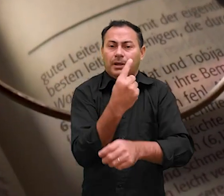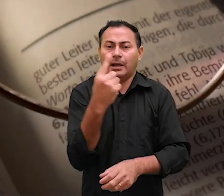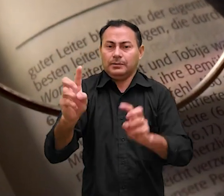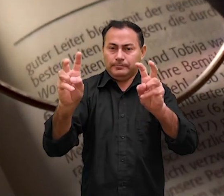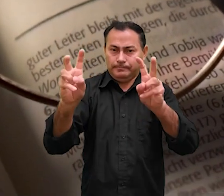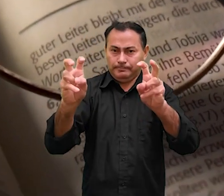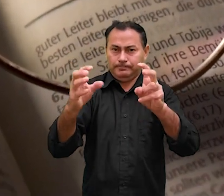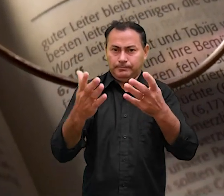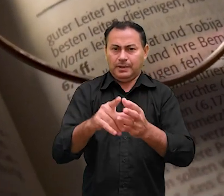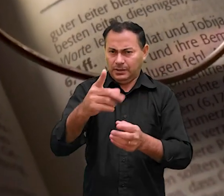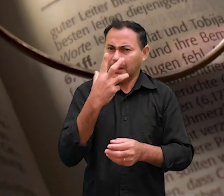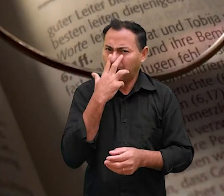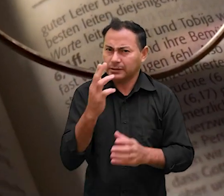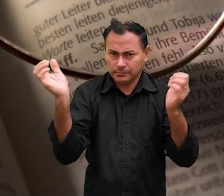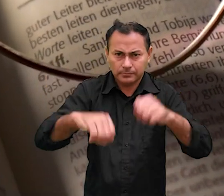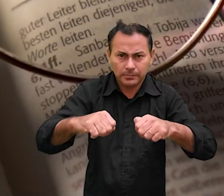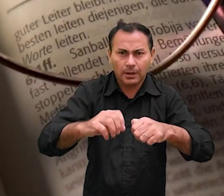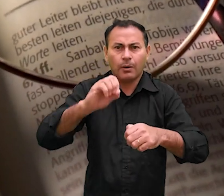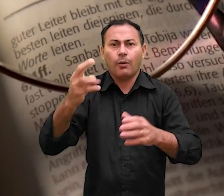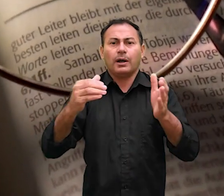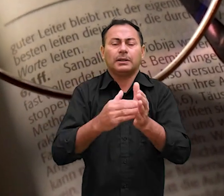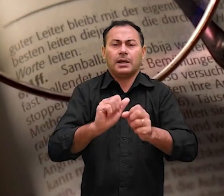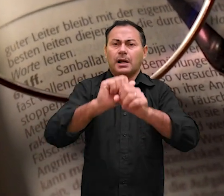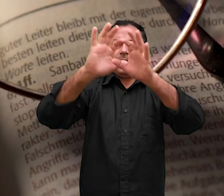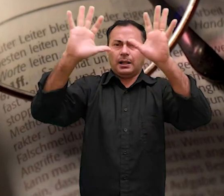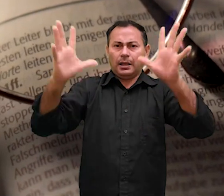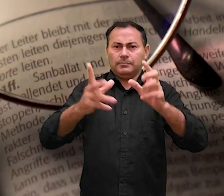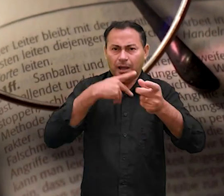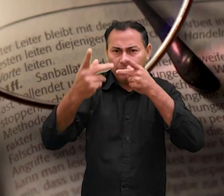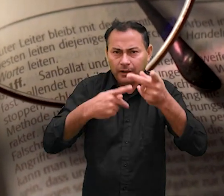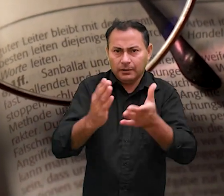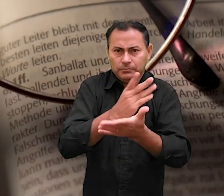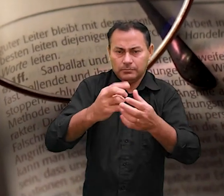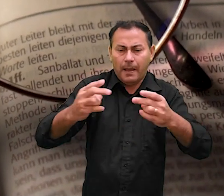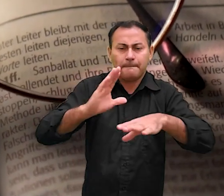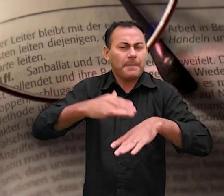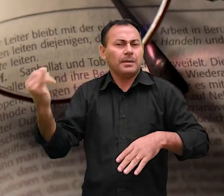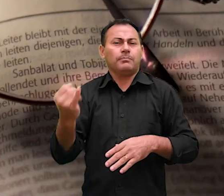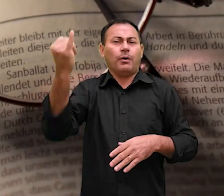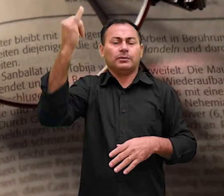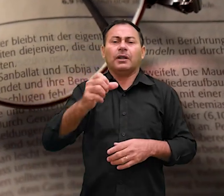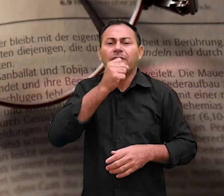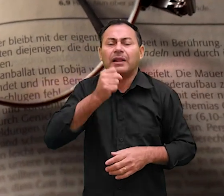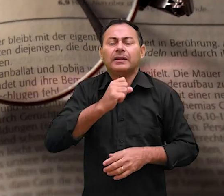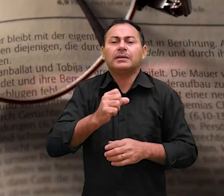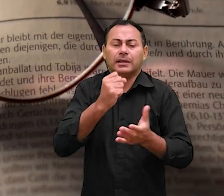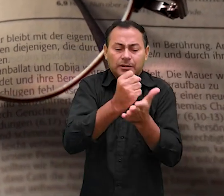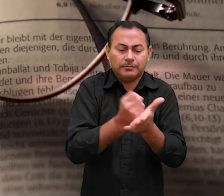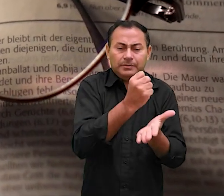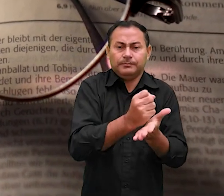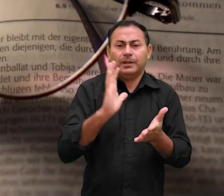para cada assunto, você não acha possível ou até óbvio que Ele nos diga alguma coisa mais importante no Velho